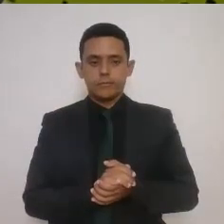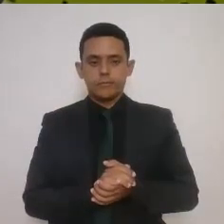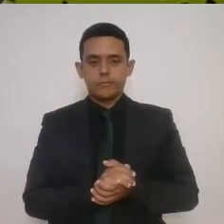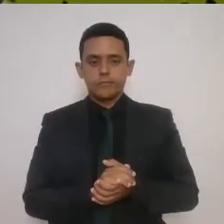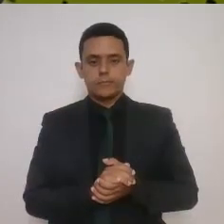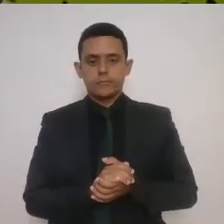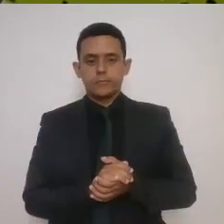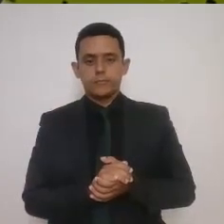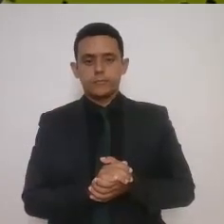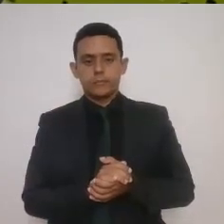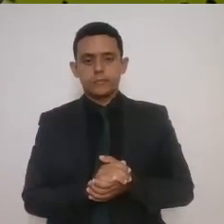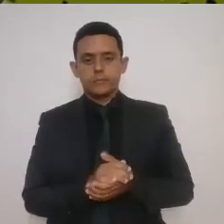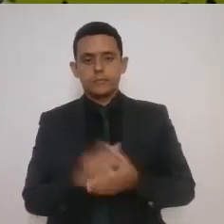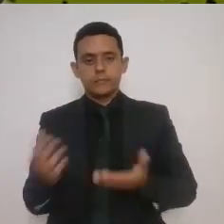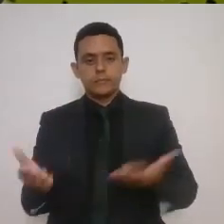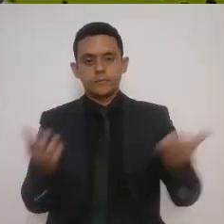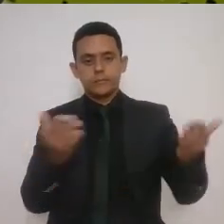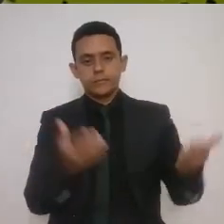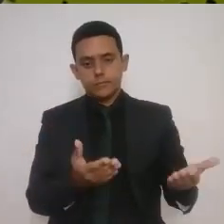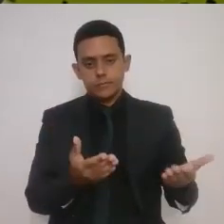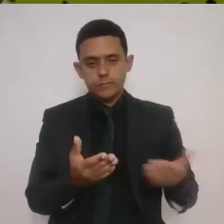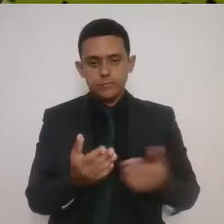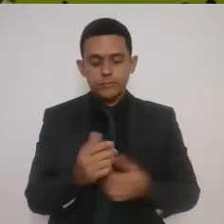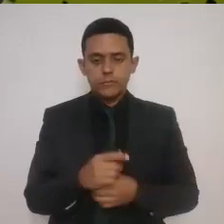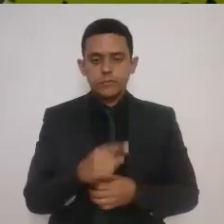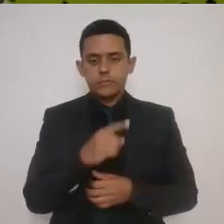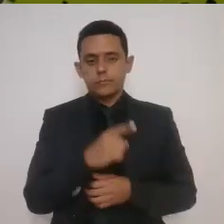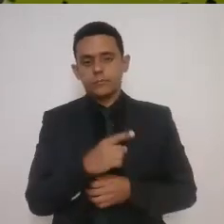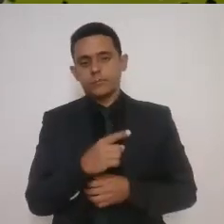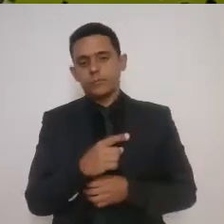passaria a palavra ao desembargador Mauri para as considerações